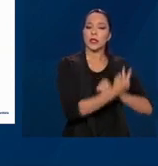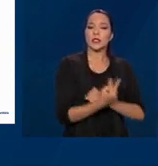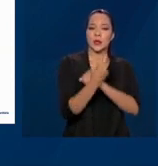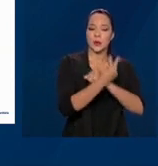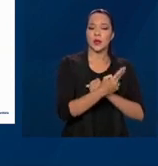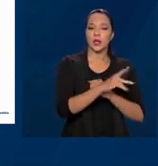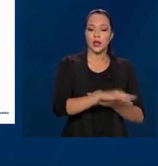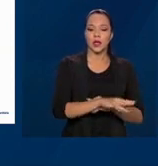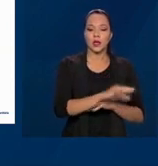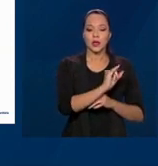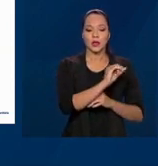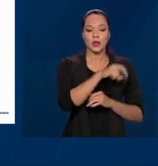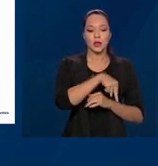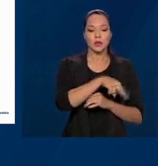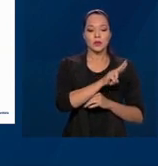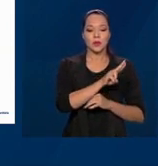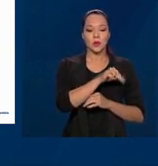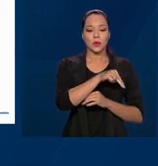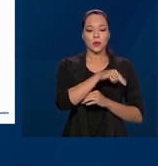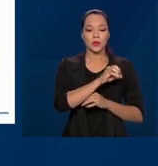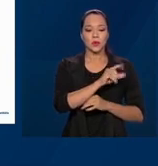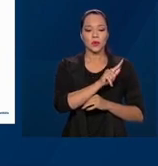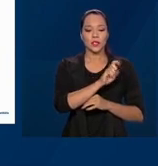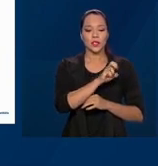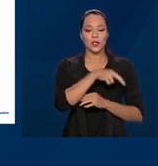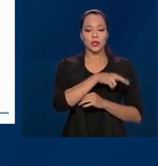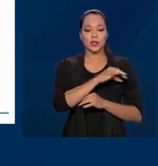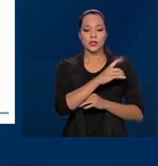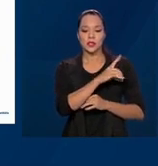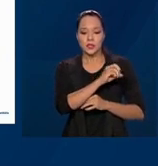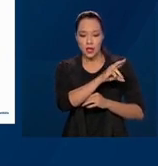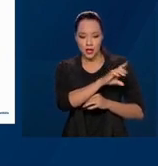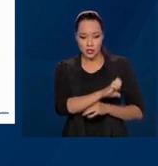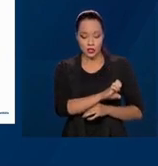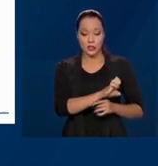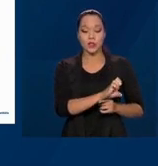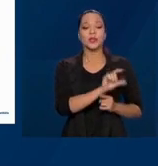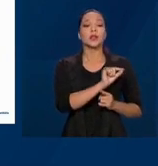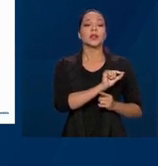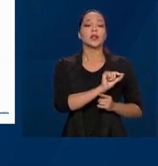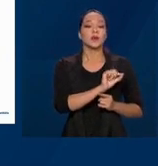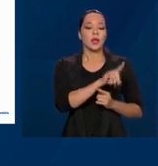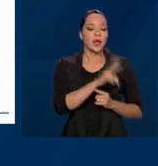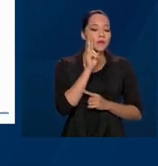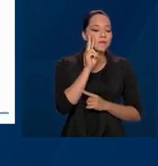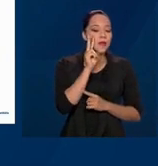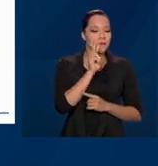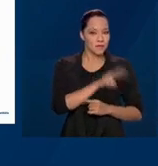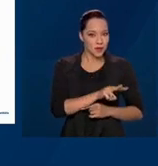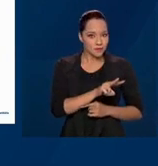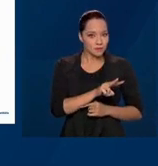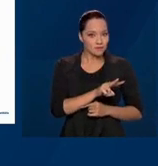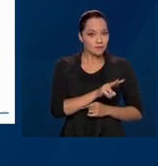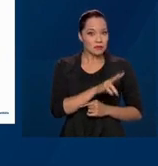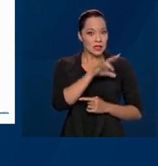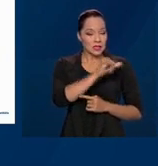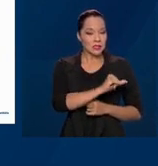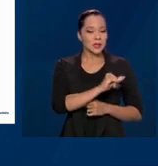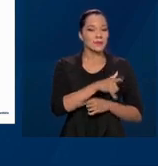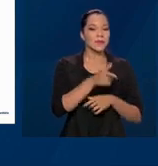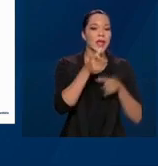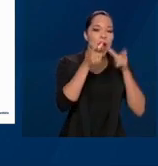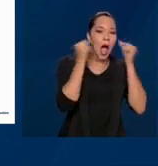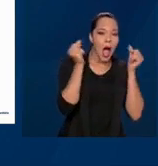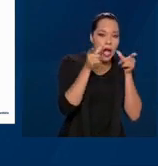de imunogenicidade não clínica é verificar se em